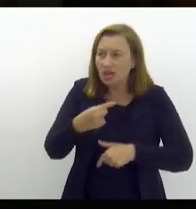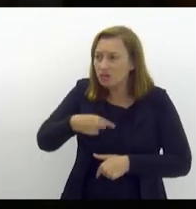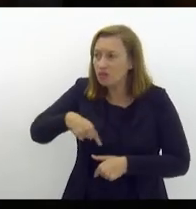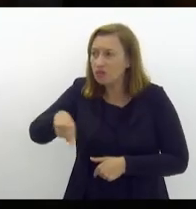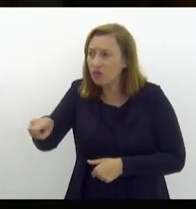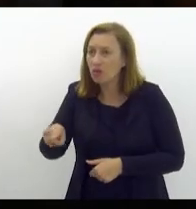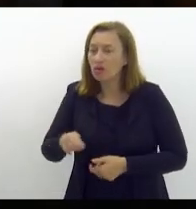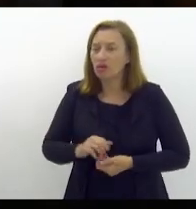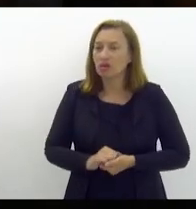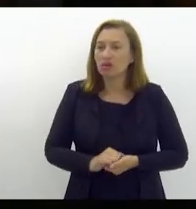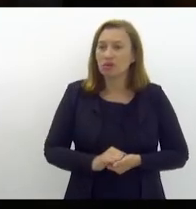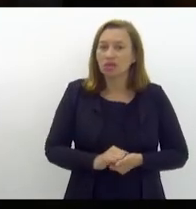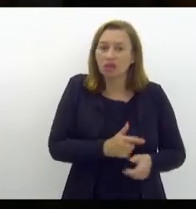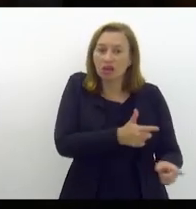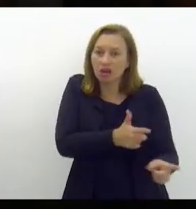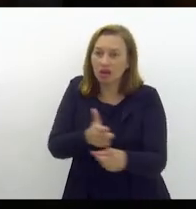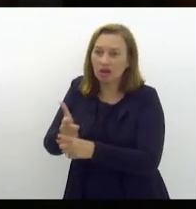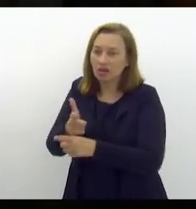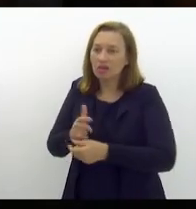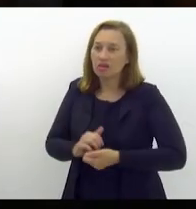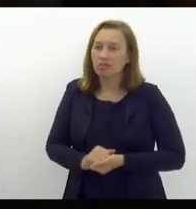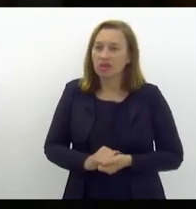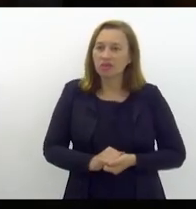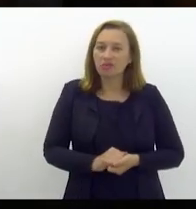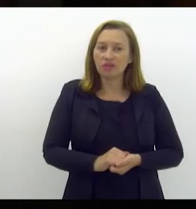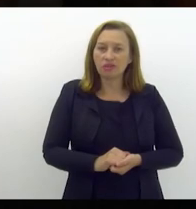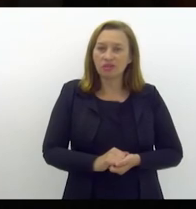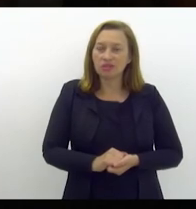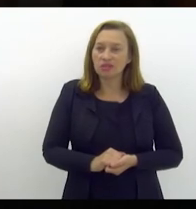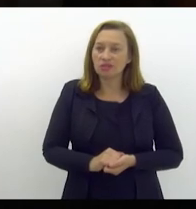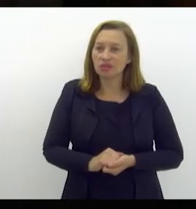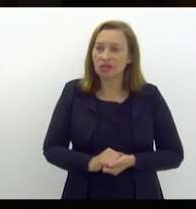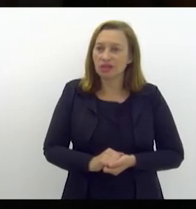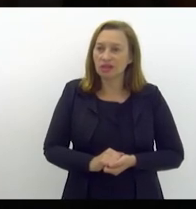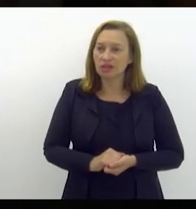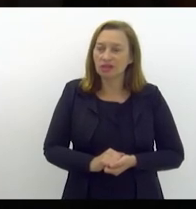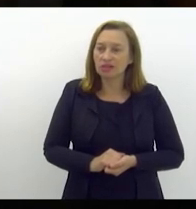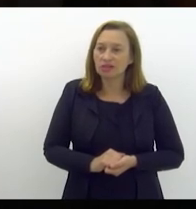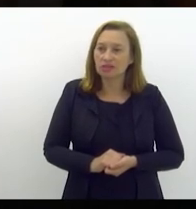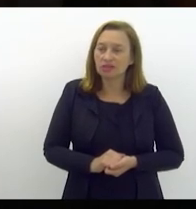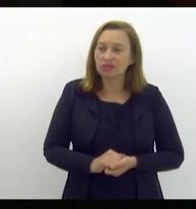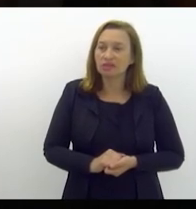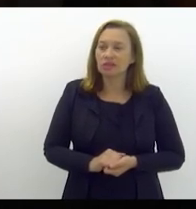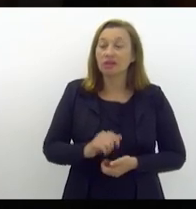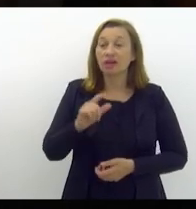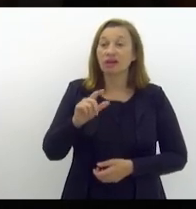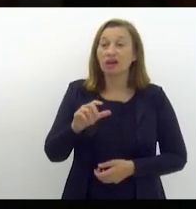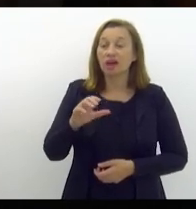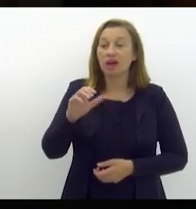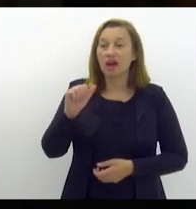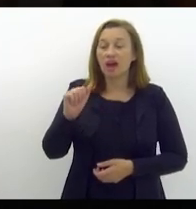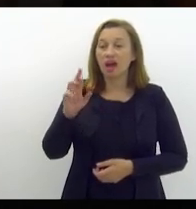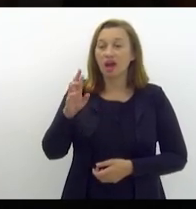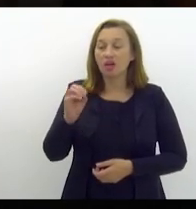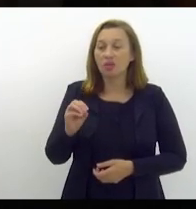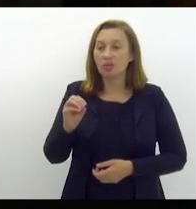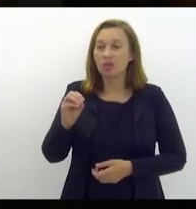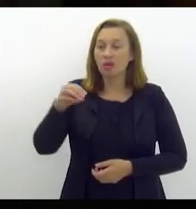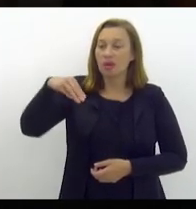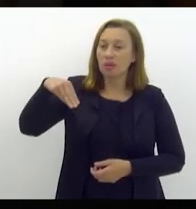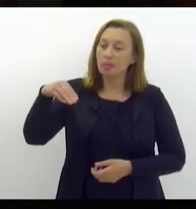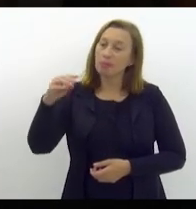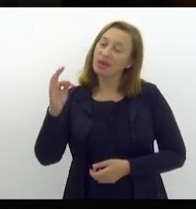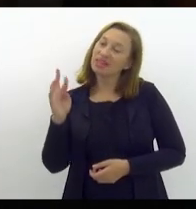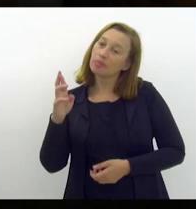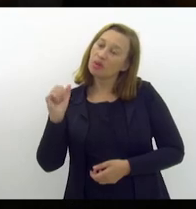seja metralhado, como aconteceu no Arco Metropolitano, no carro da família da